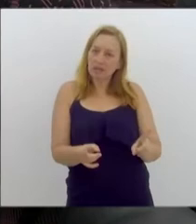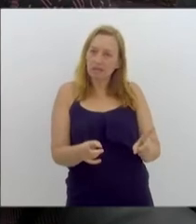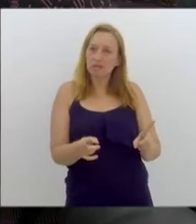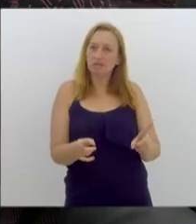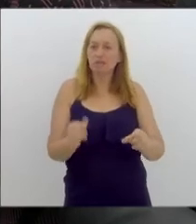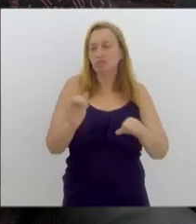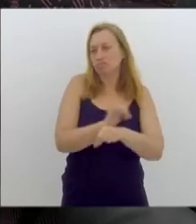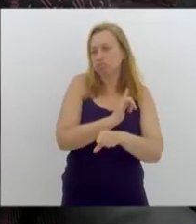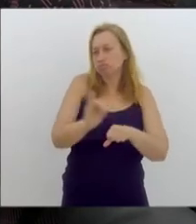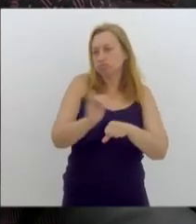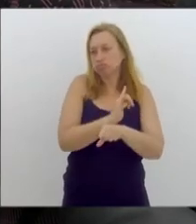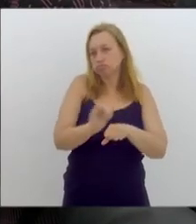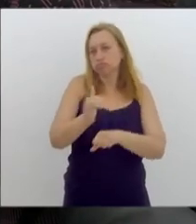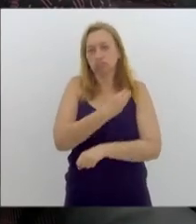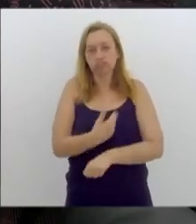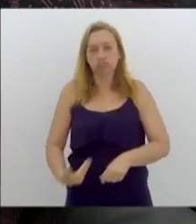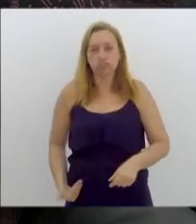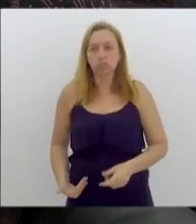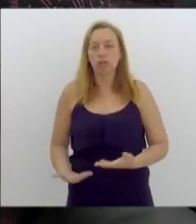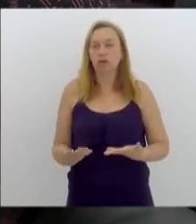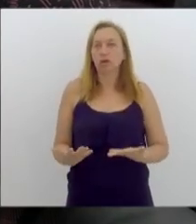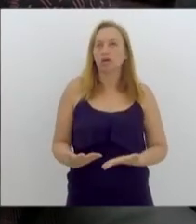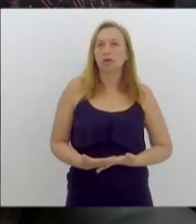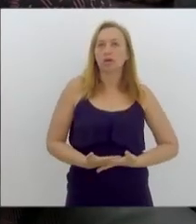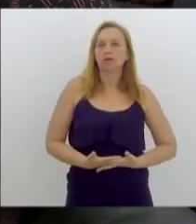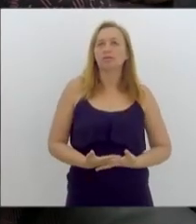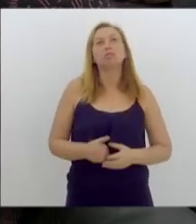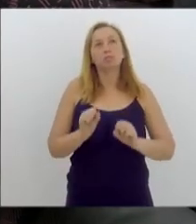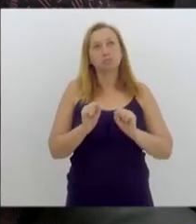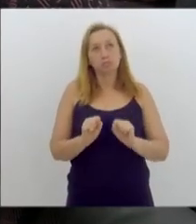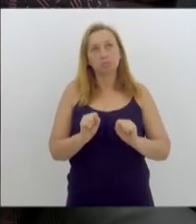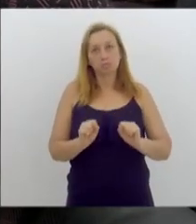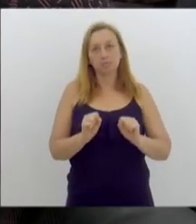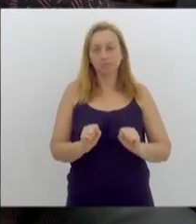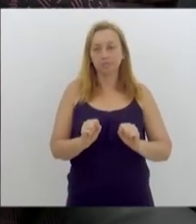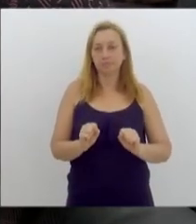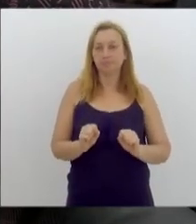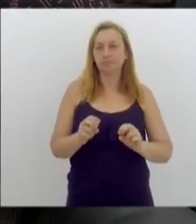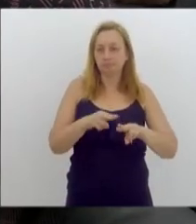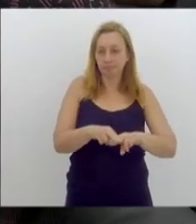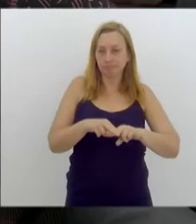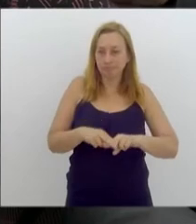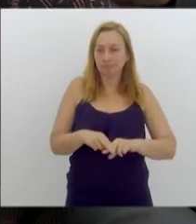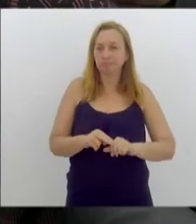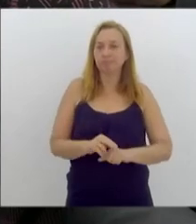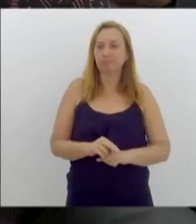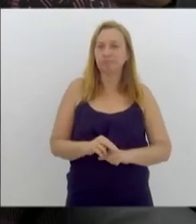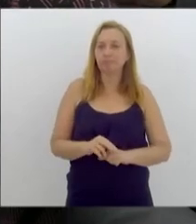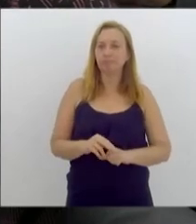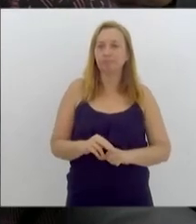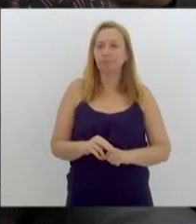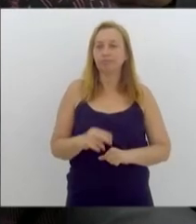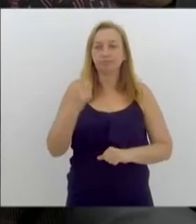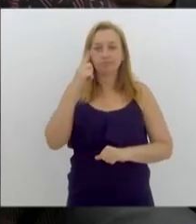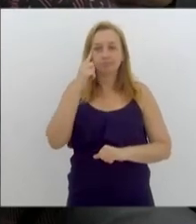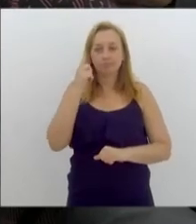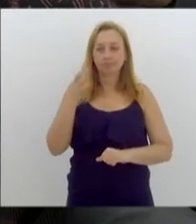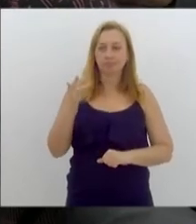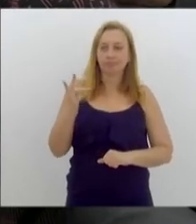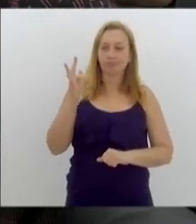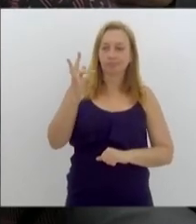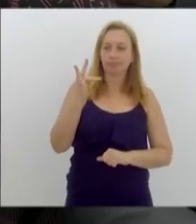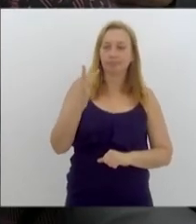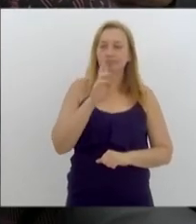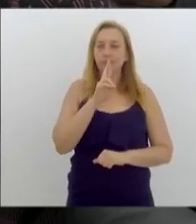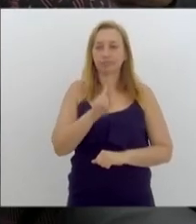A Estratégia do governo é pode ter sido em função de uma expectativa de resultado sem que